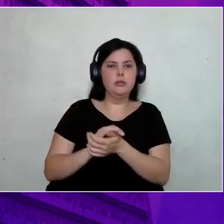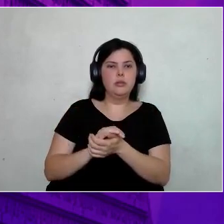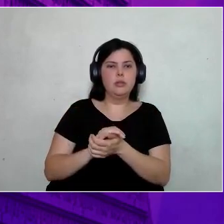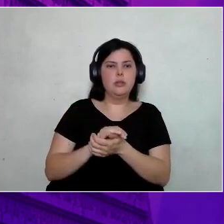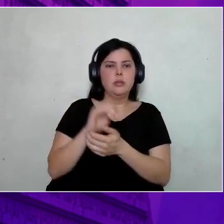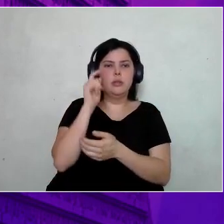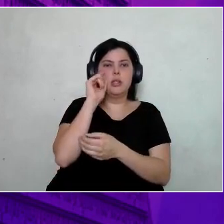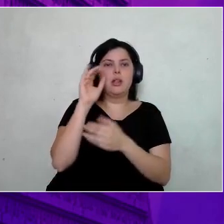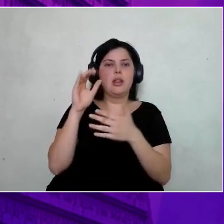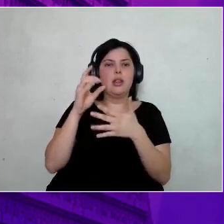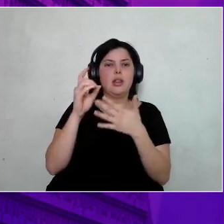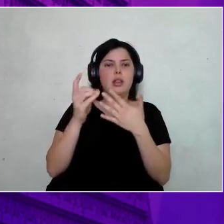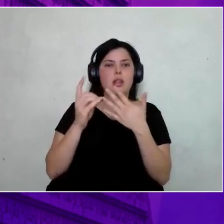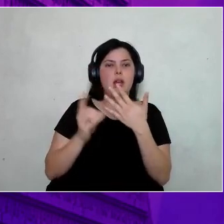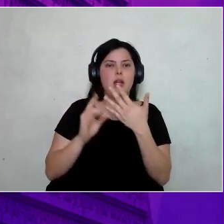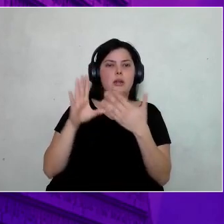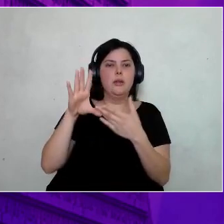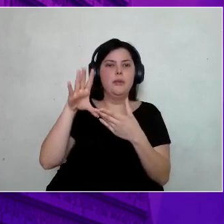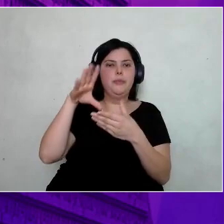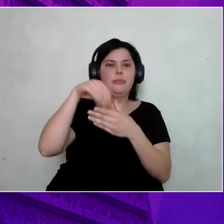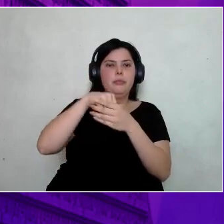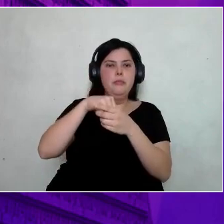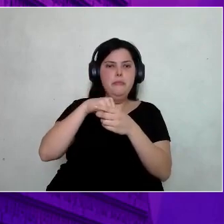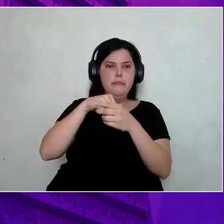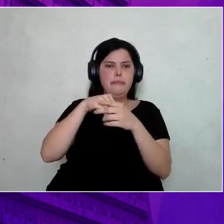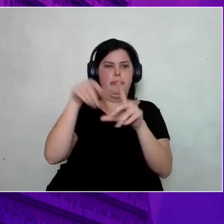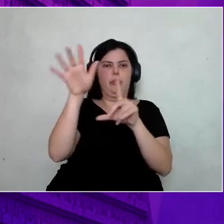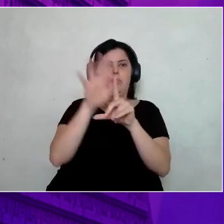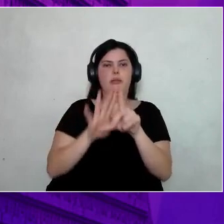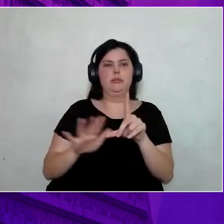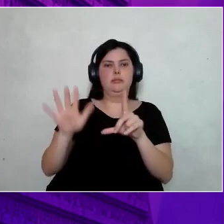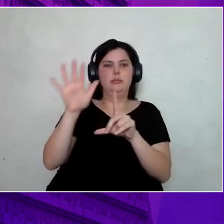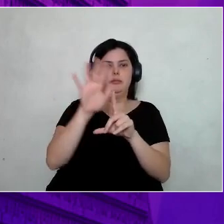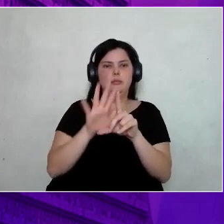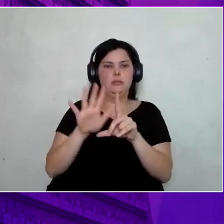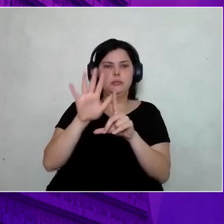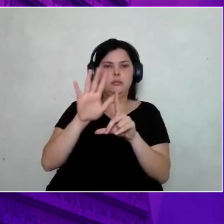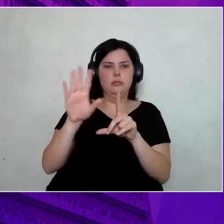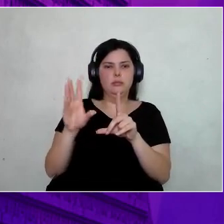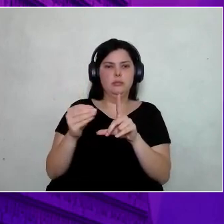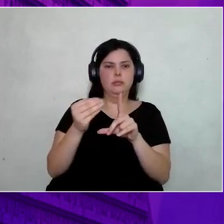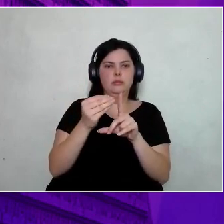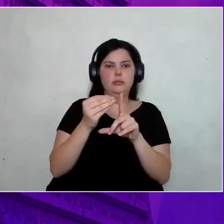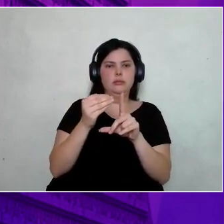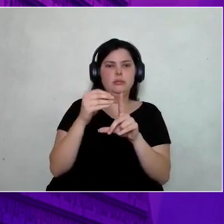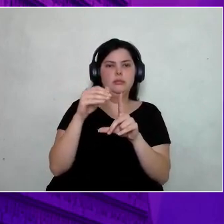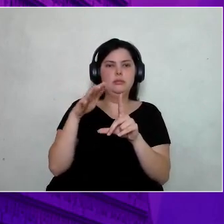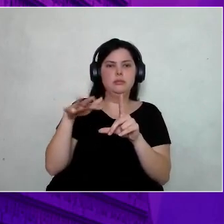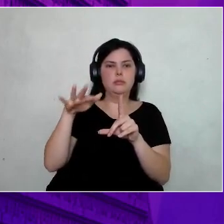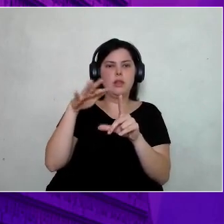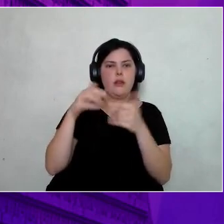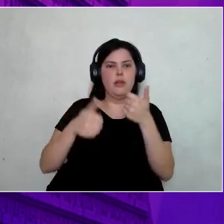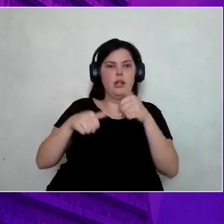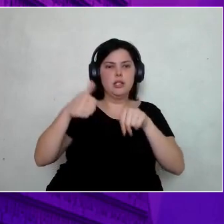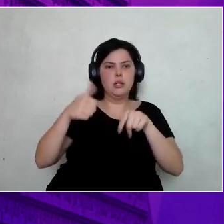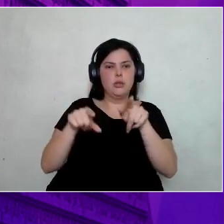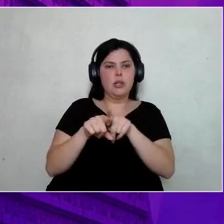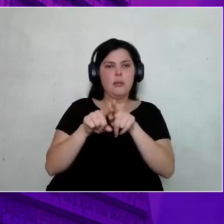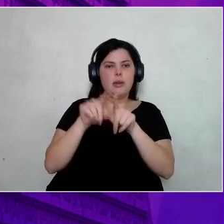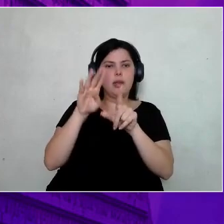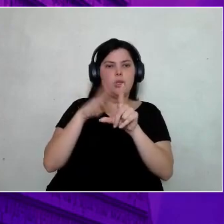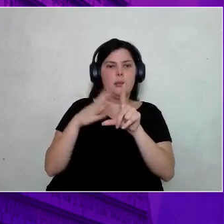numa multidimensionalidade, colocando ali parte de dimensões e a tabela fato. Então, aqui está